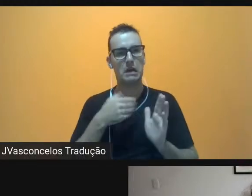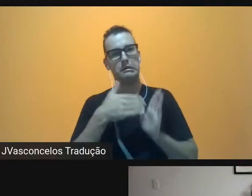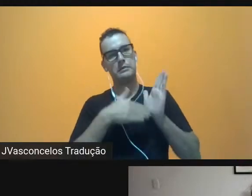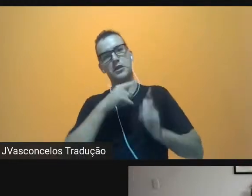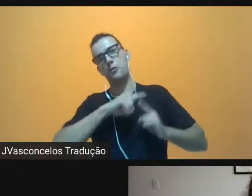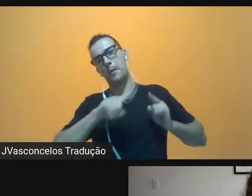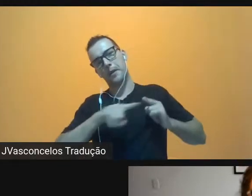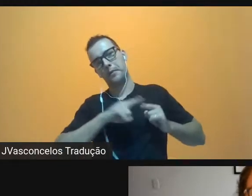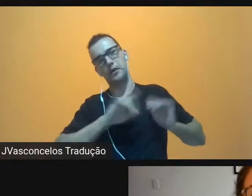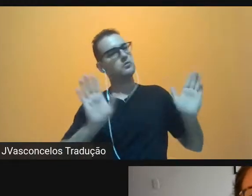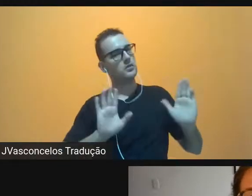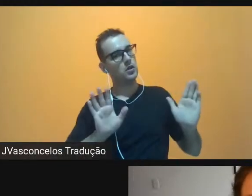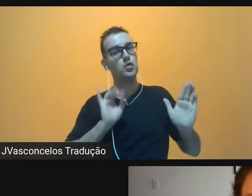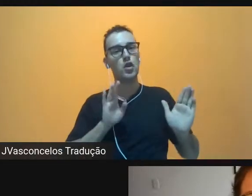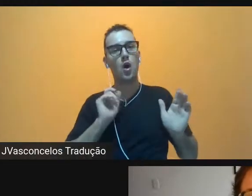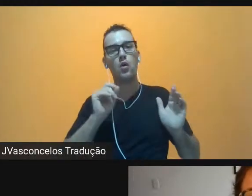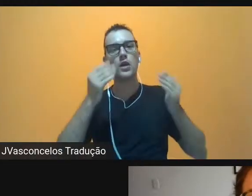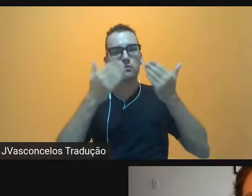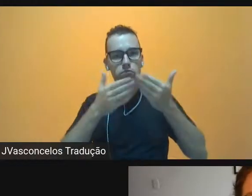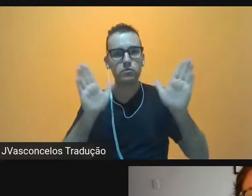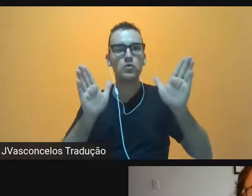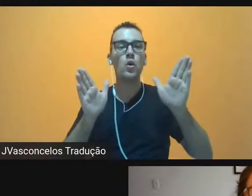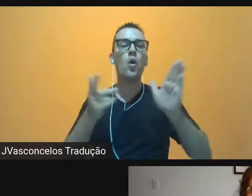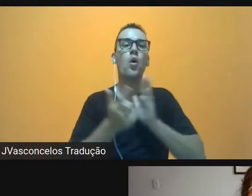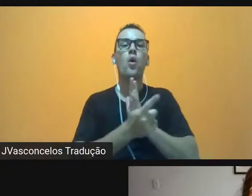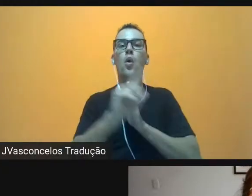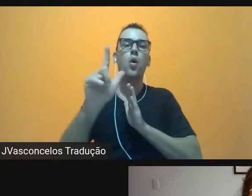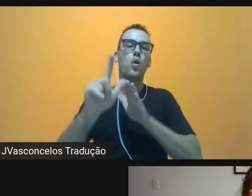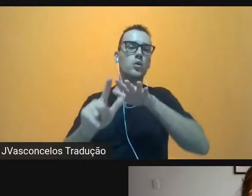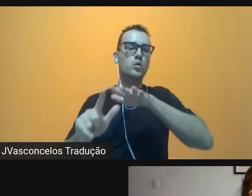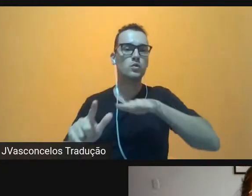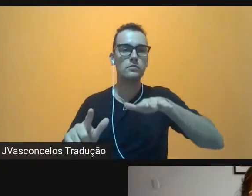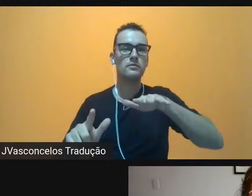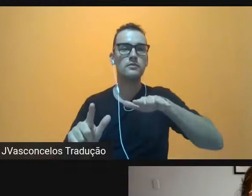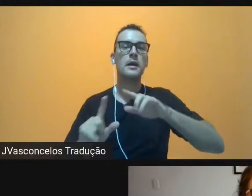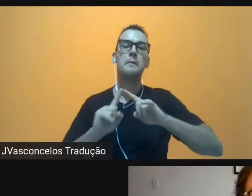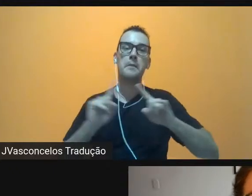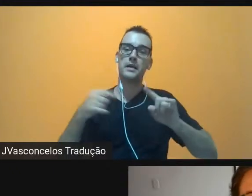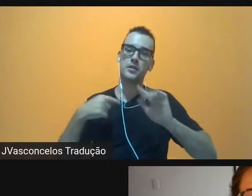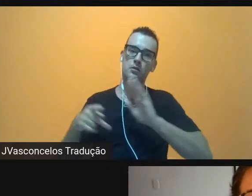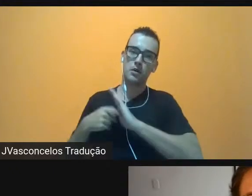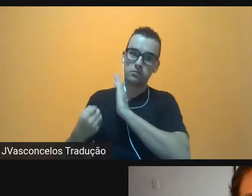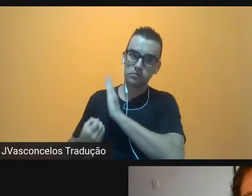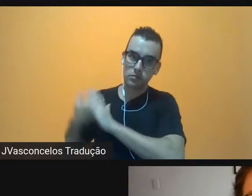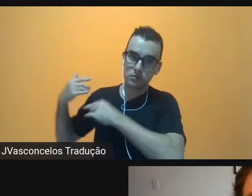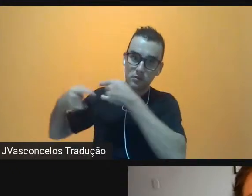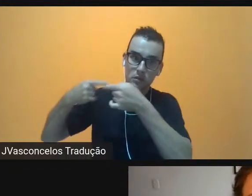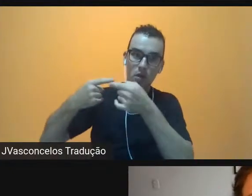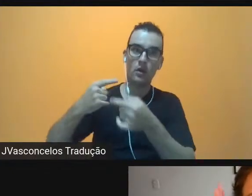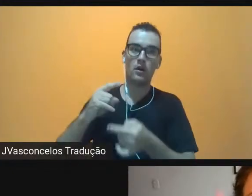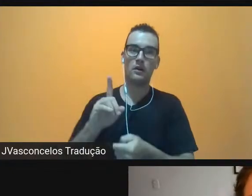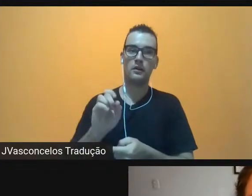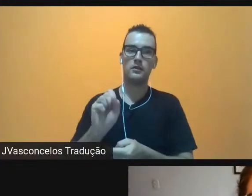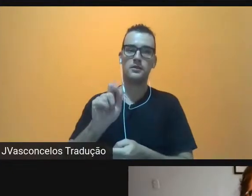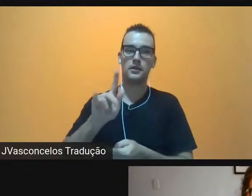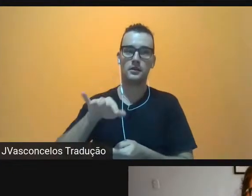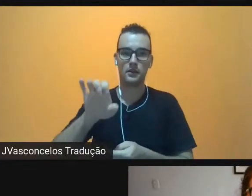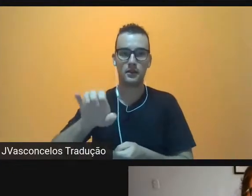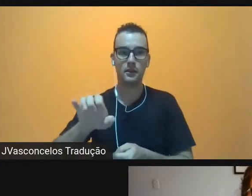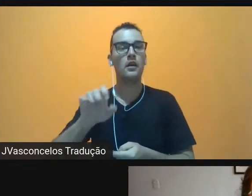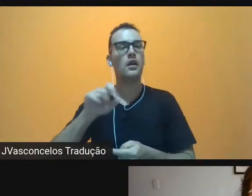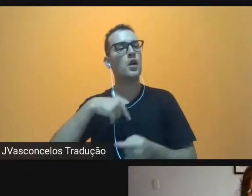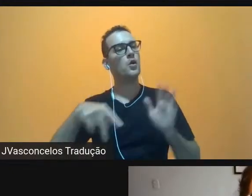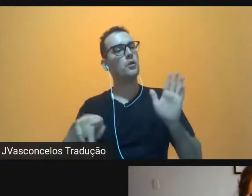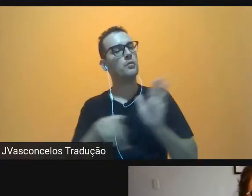possibilidades. E eu, como oriunda do design, eu já tenho essa cabeça de pensar num